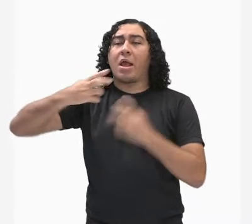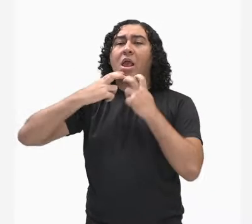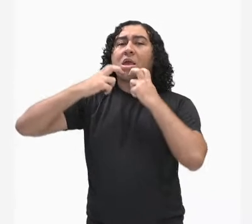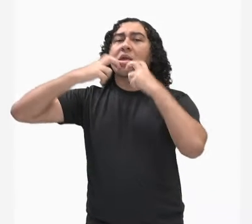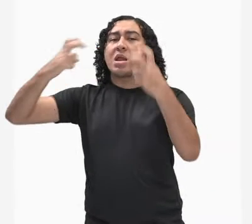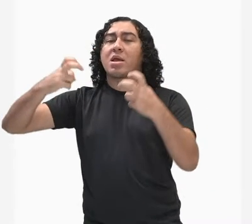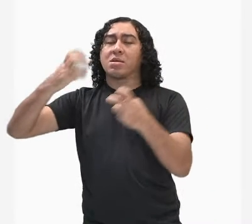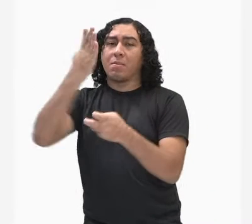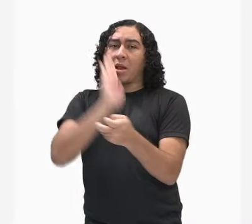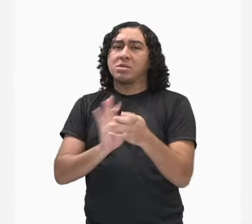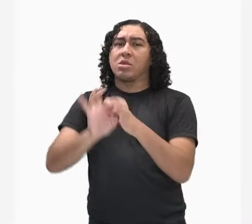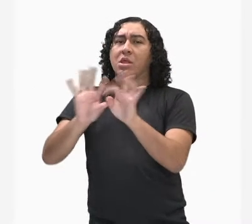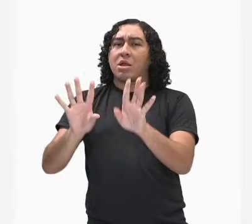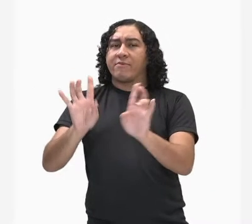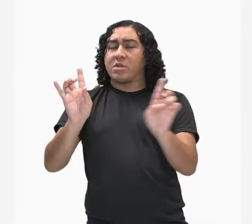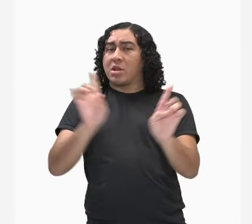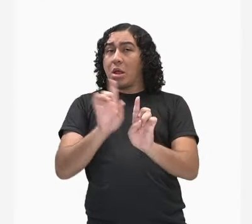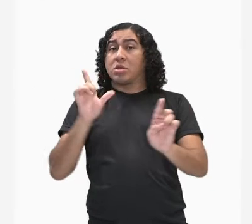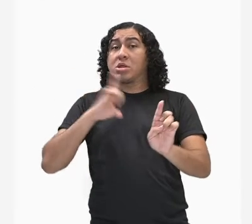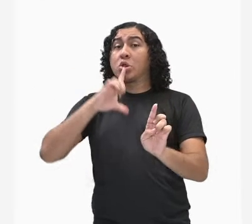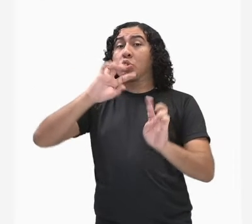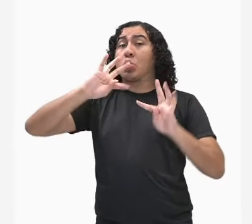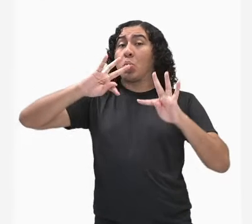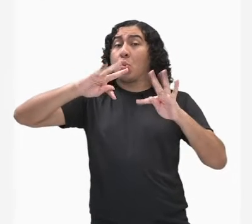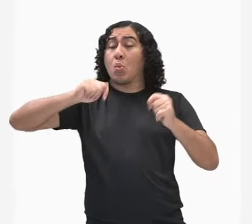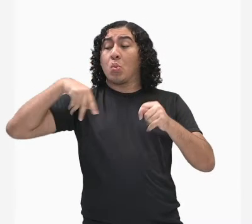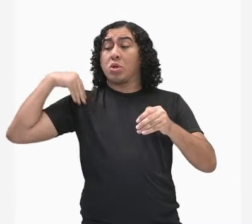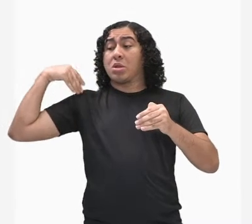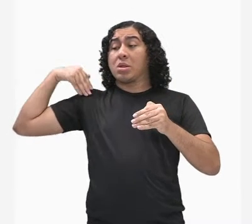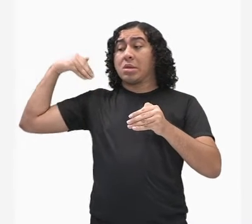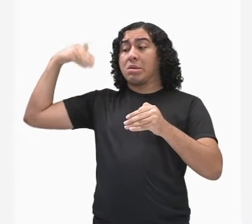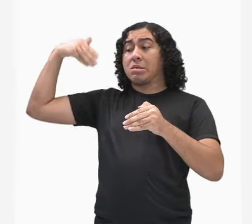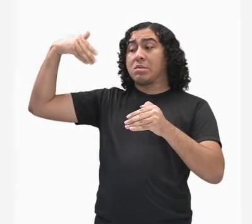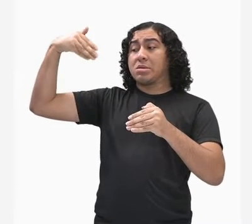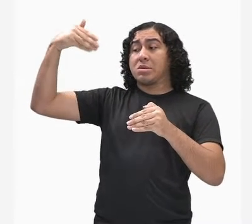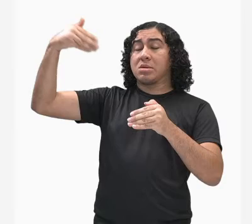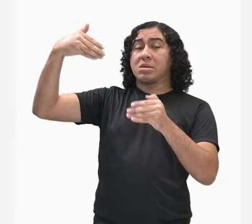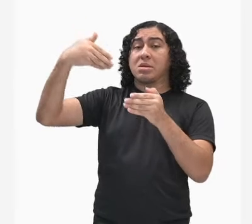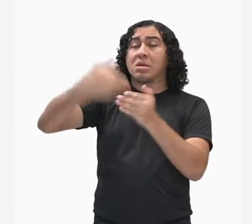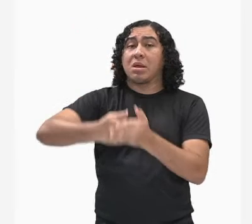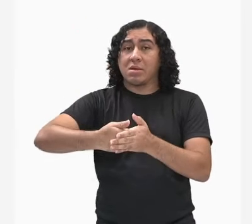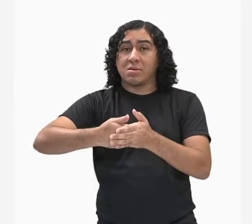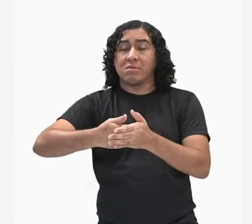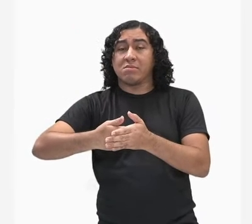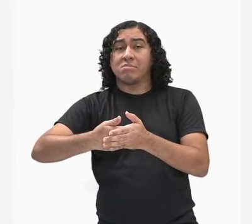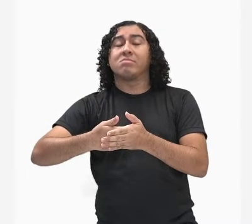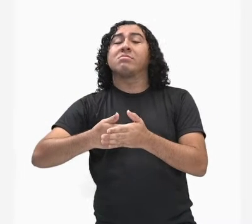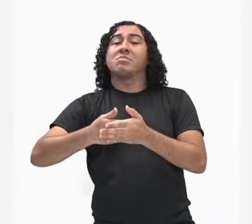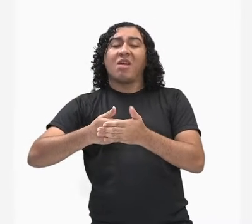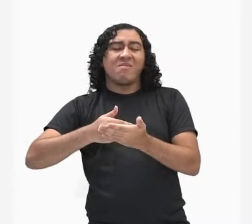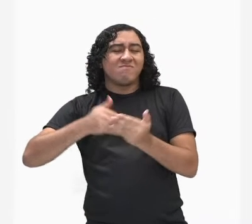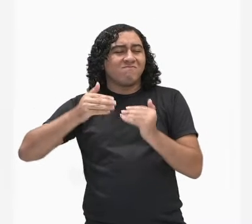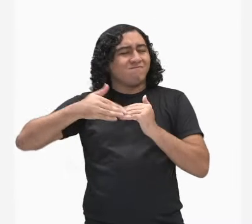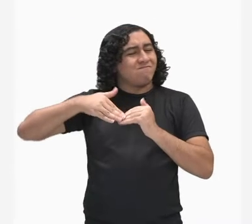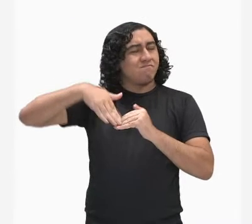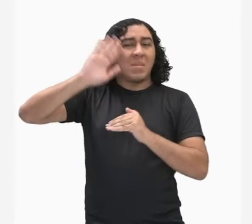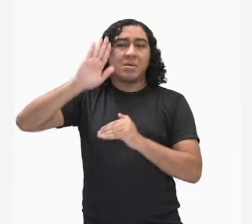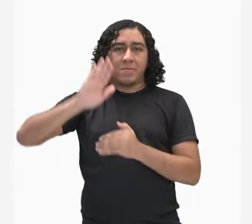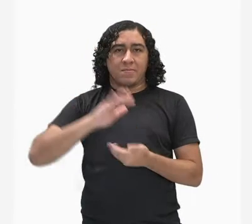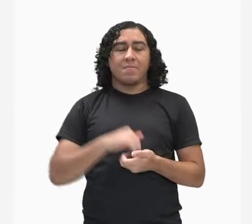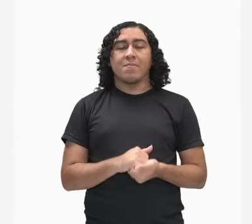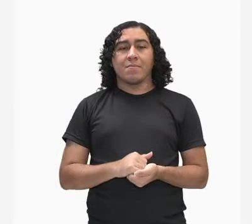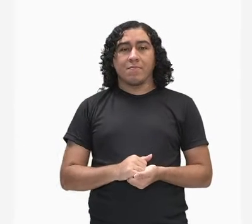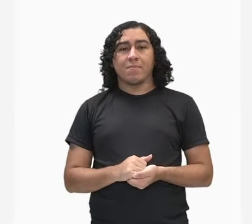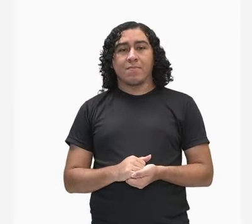ou morte. Então, nós vimos que tem todo um processo, né, que é muito mais que não dá para a gente desenvolver só numa aula aqui. Não é